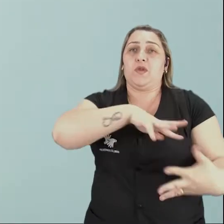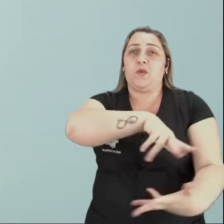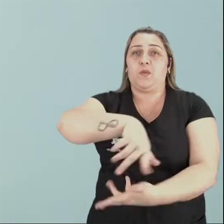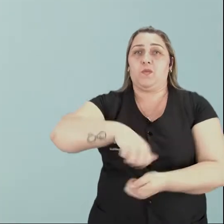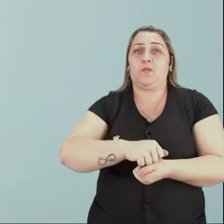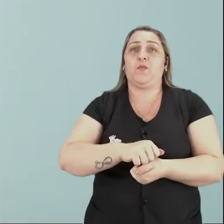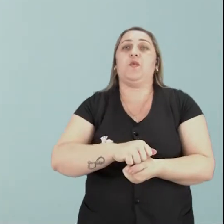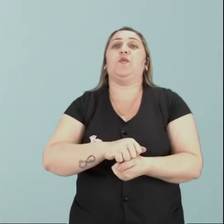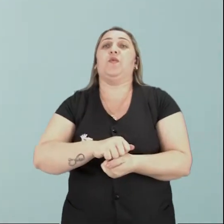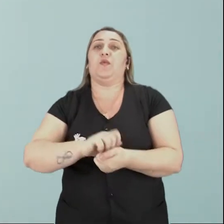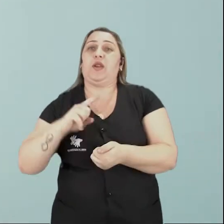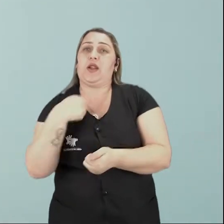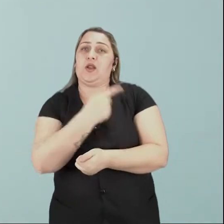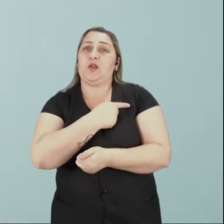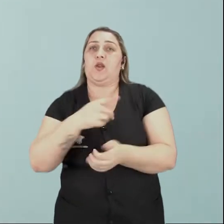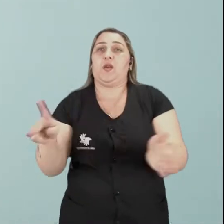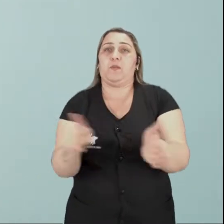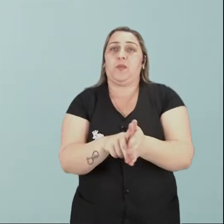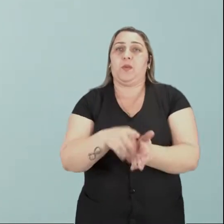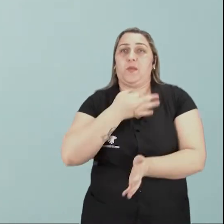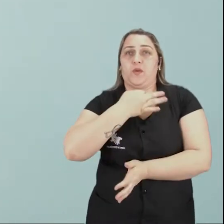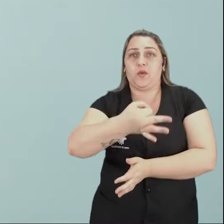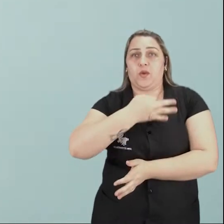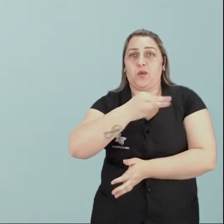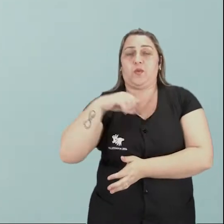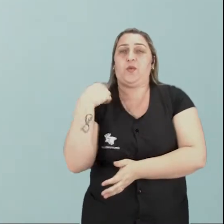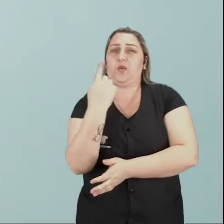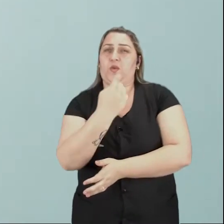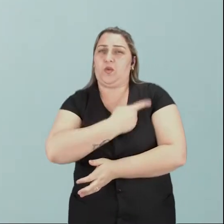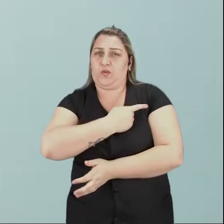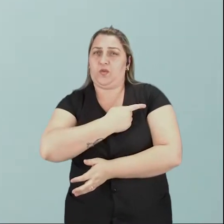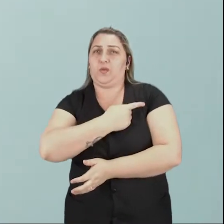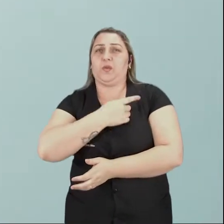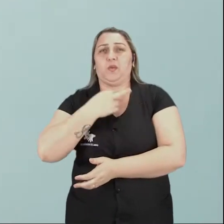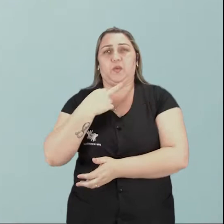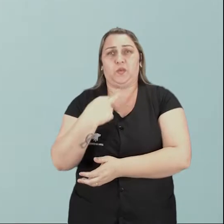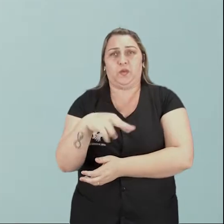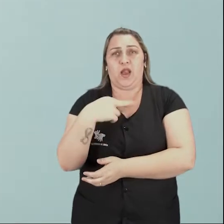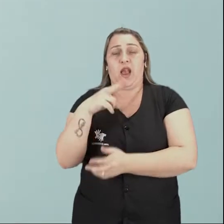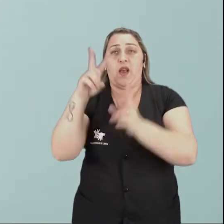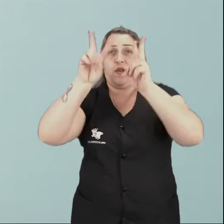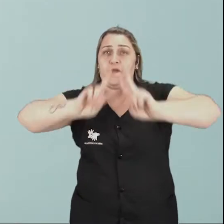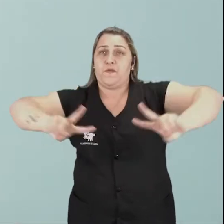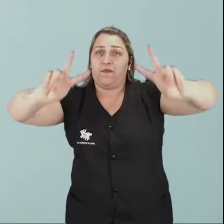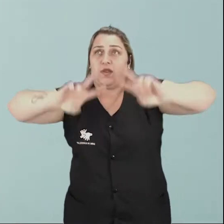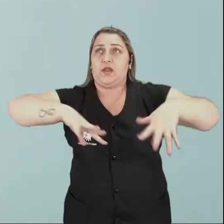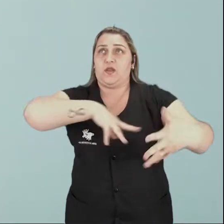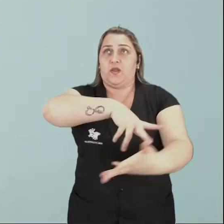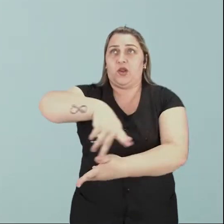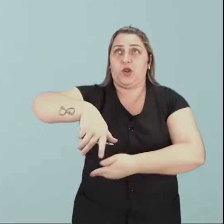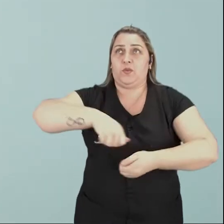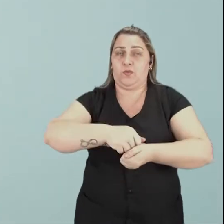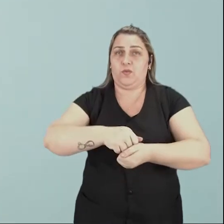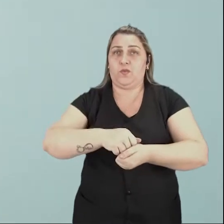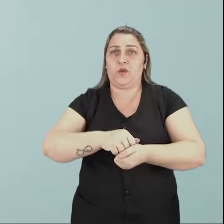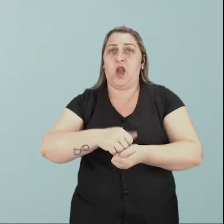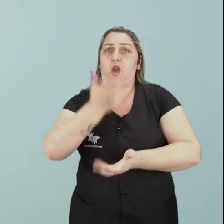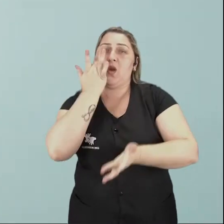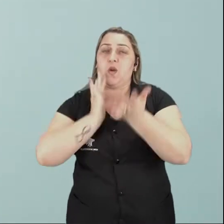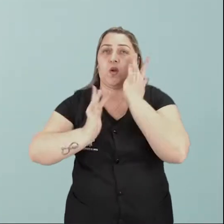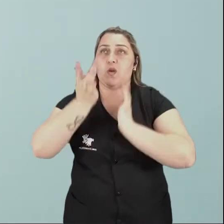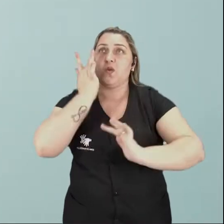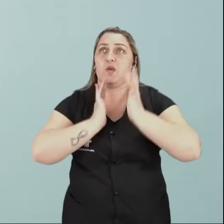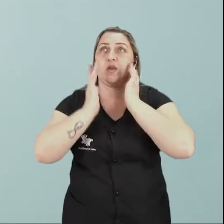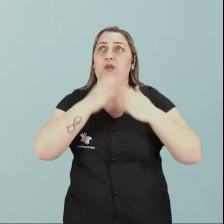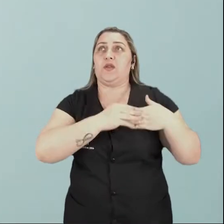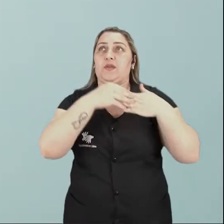mundo, formar as nossas próprias opiniões, o nosso senso crítico, a nossa visão de mundo. E o teatro, ele